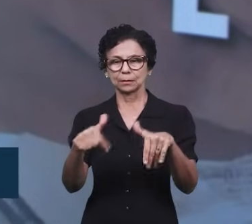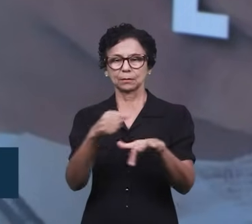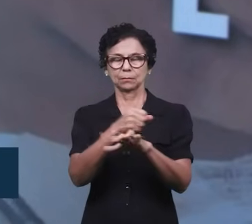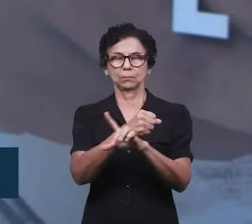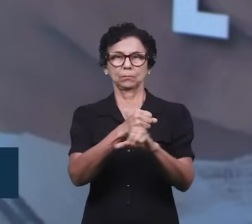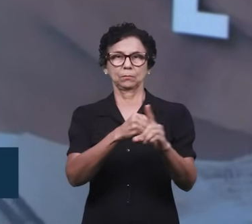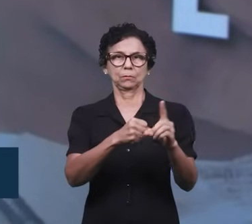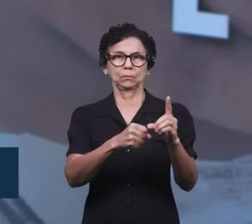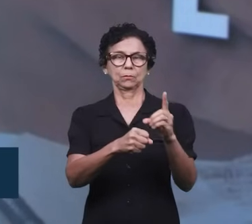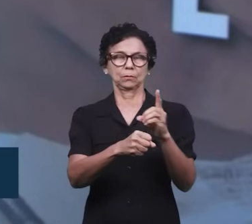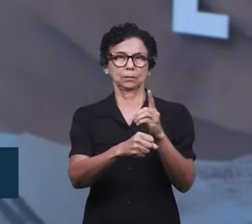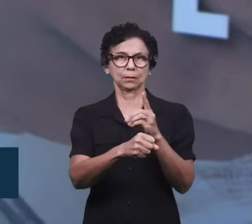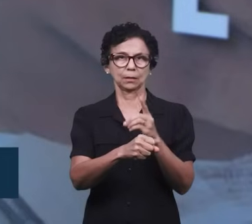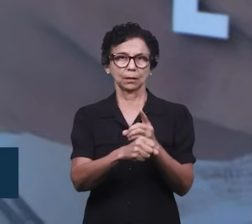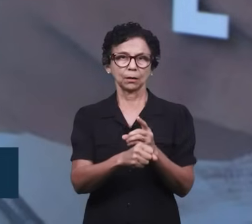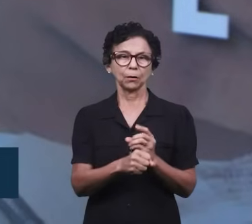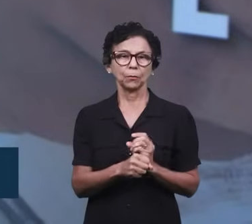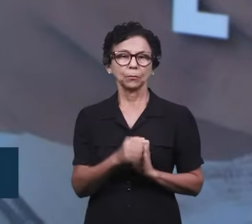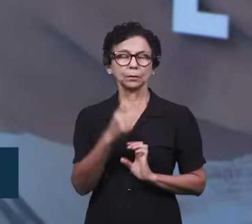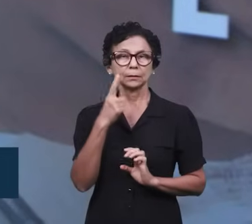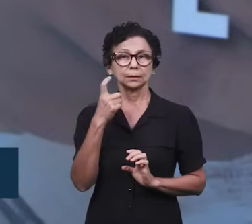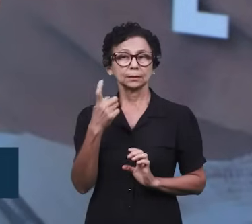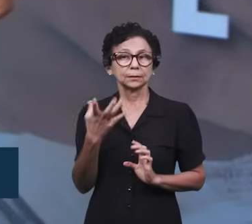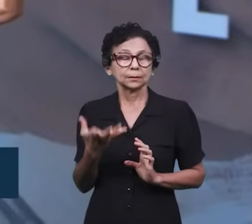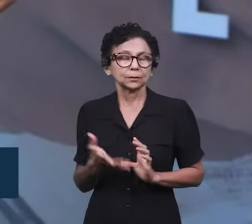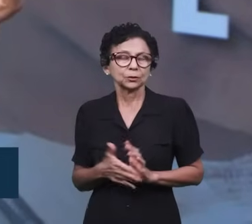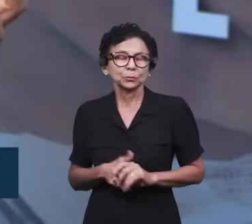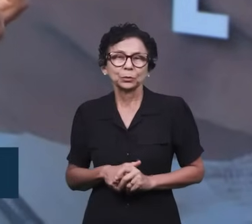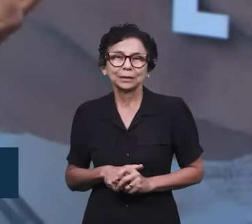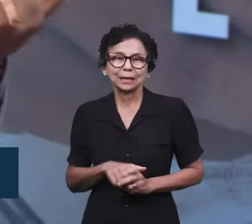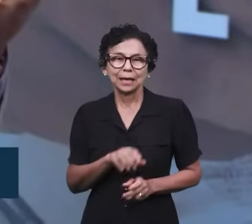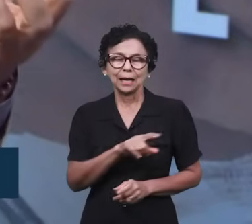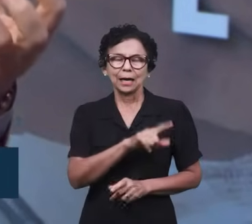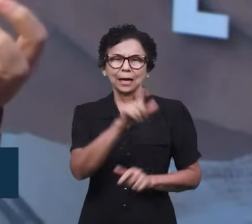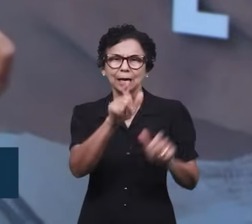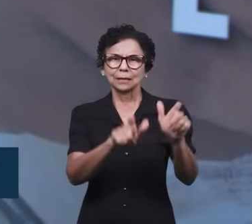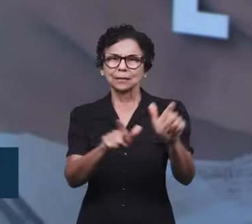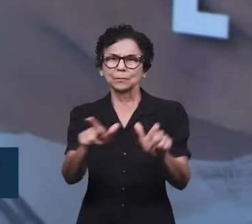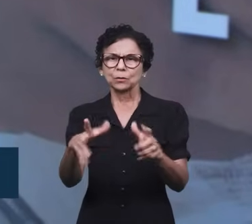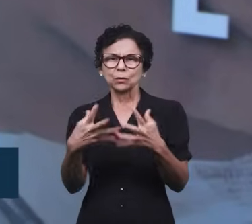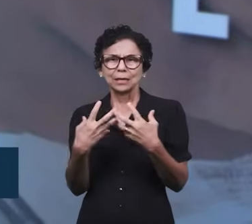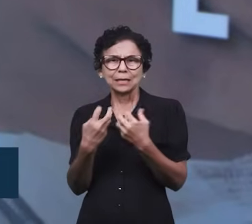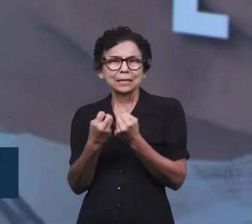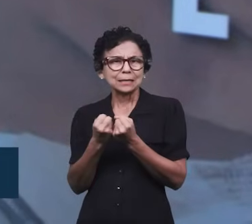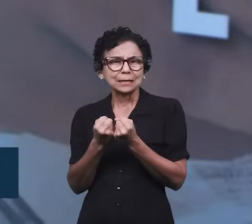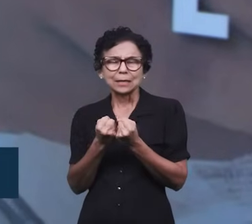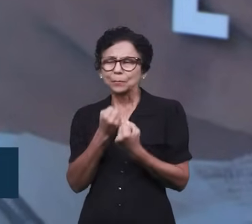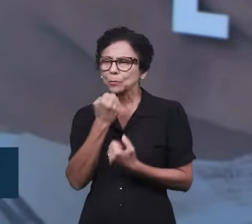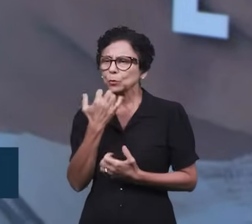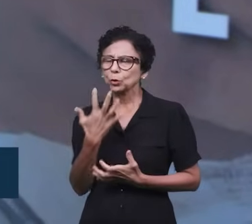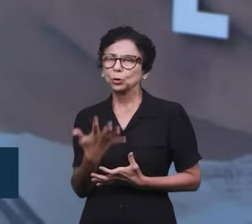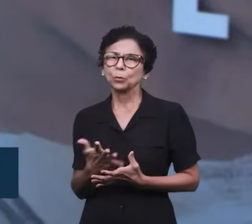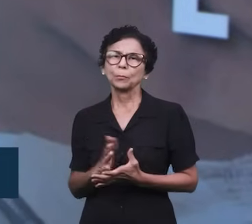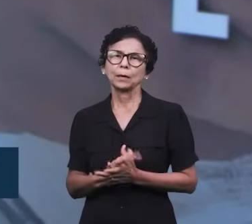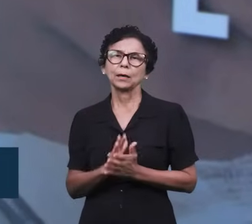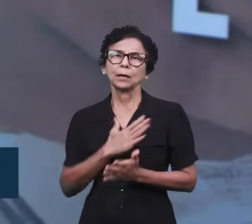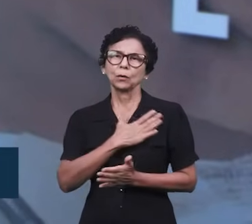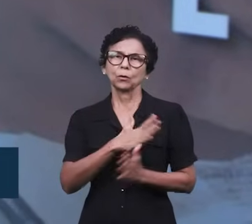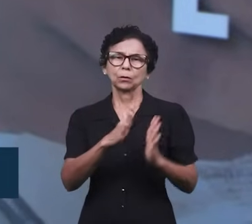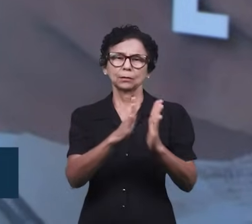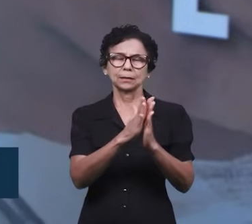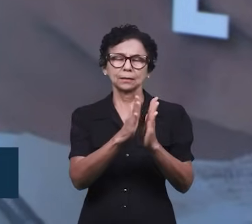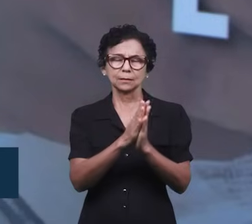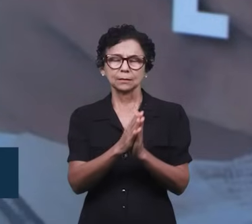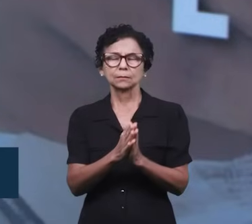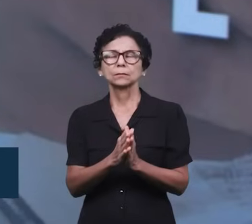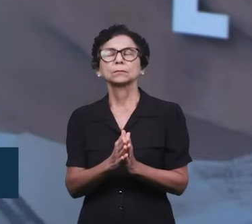social, e é interessante porque eles são tão receptivos, tanto à ação social como evangelística. Eles gostam de receber oração, eles